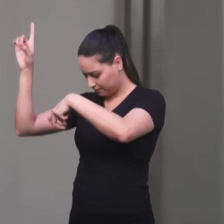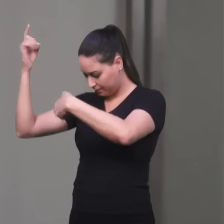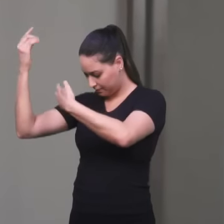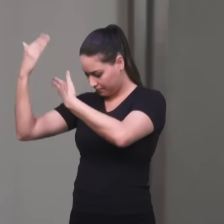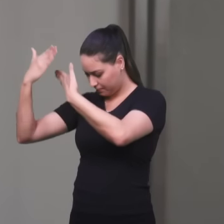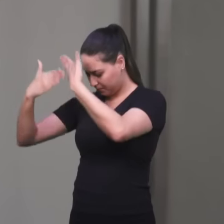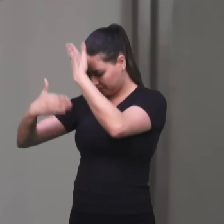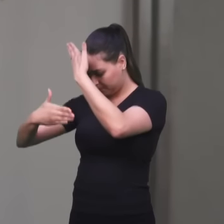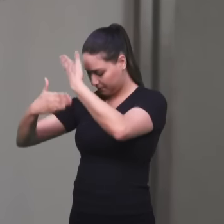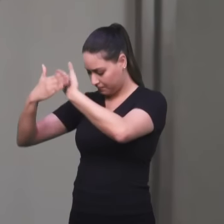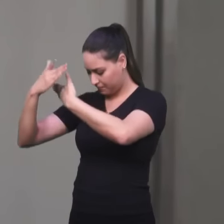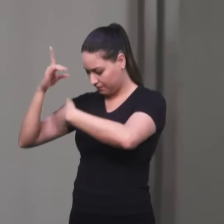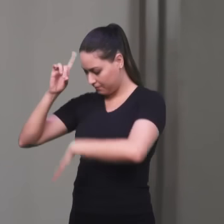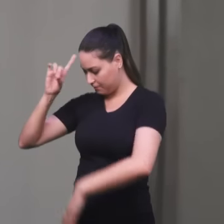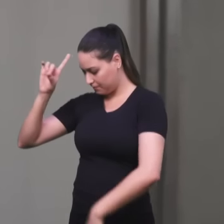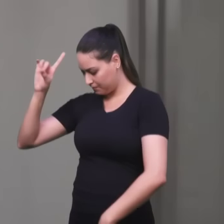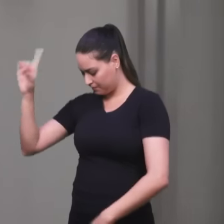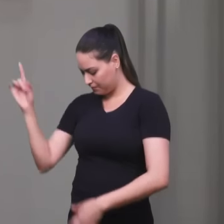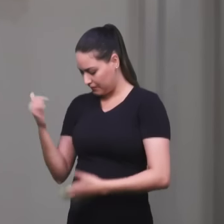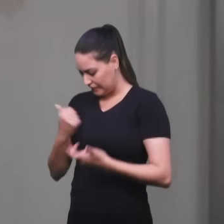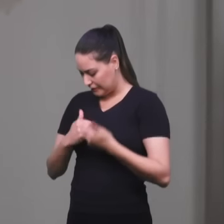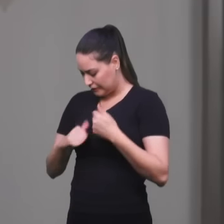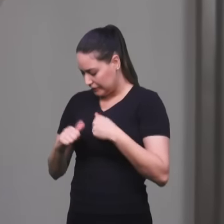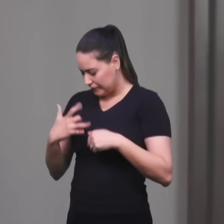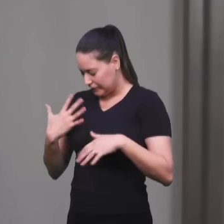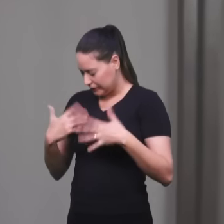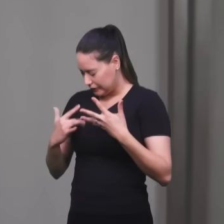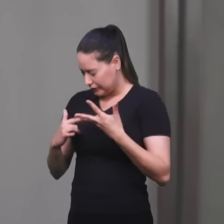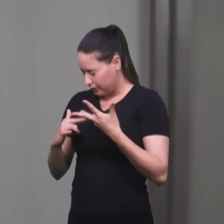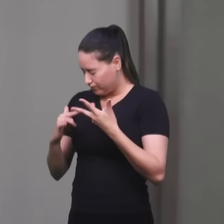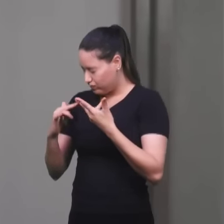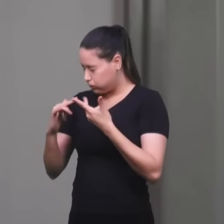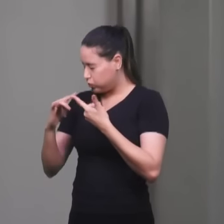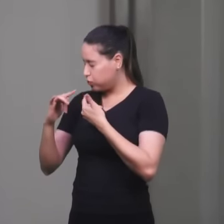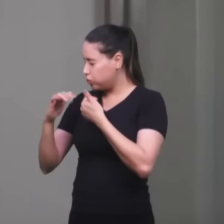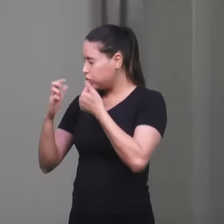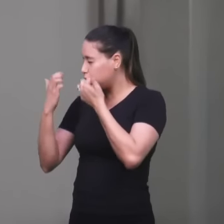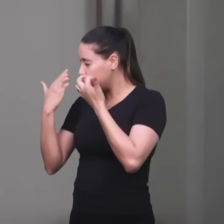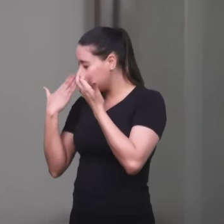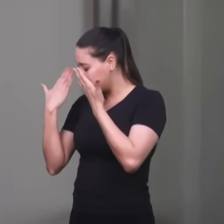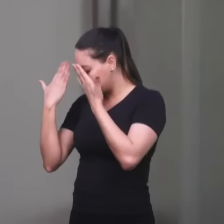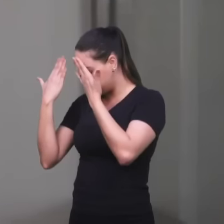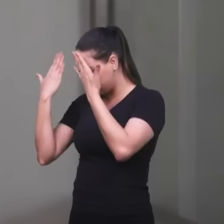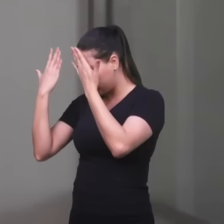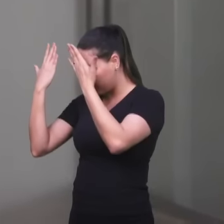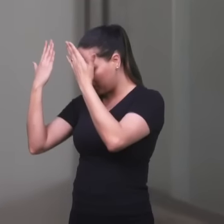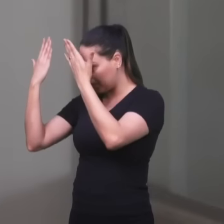te dei a da minha